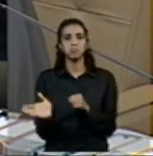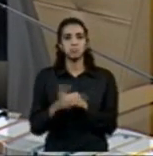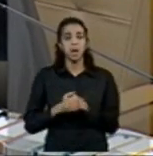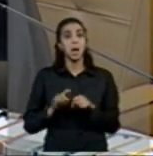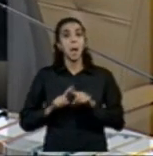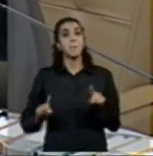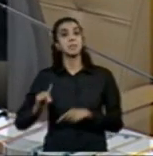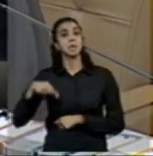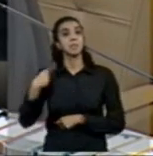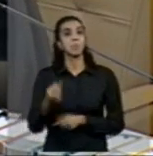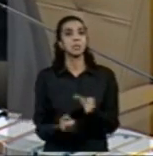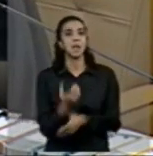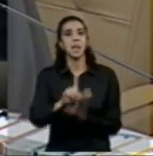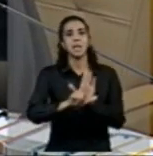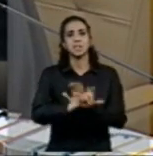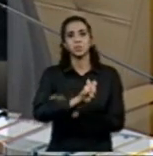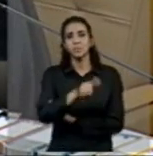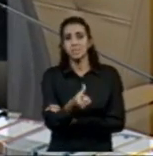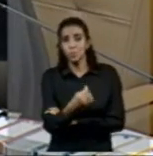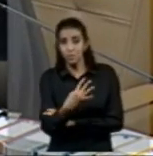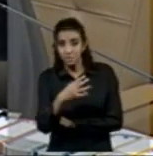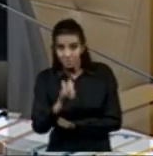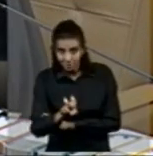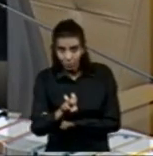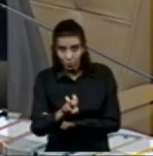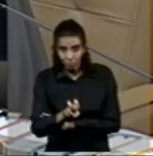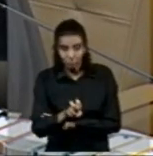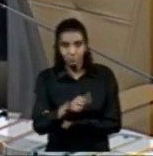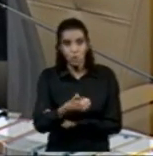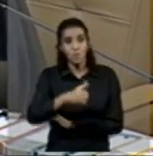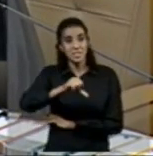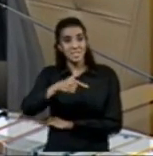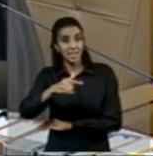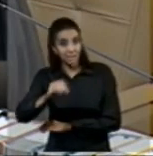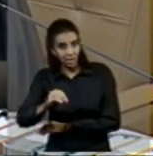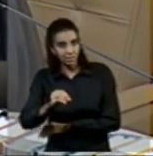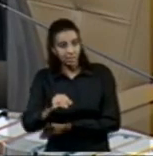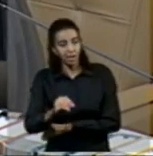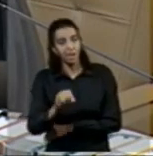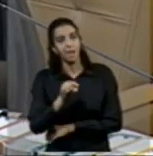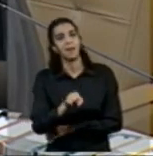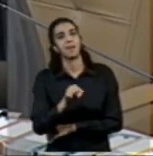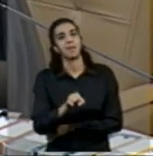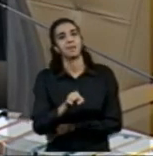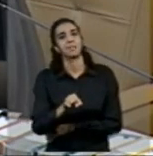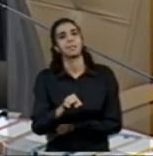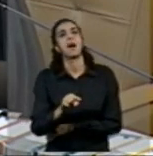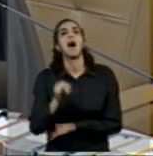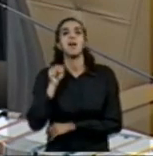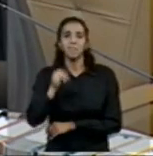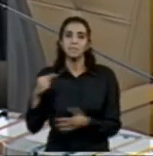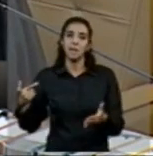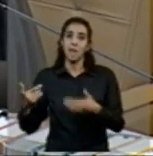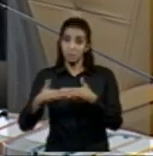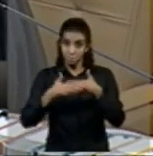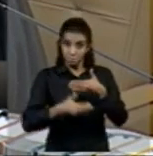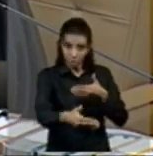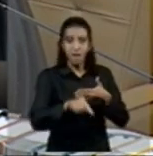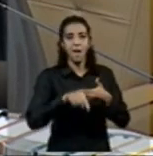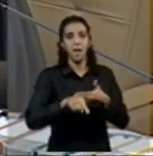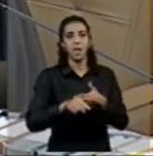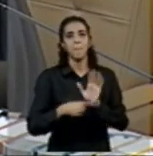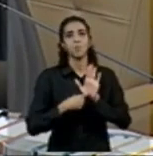com a promulgação da Lei 5.645 de 1970, a partir da qual ficou delimitado